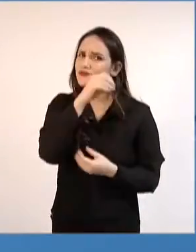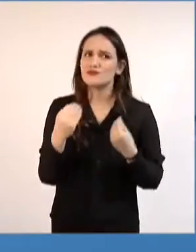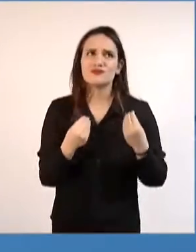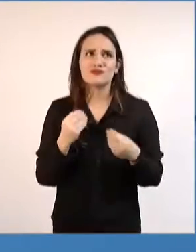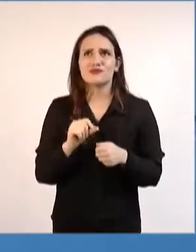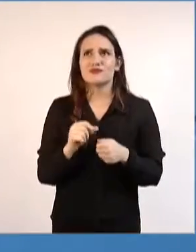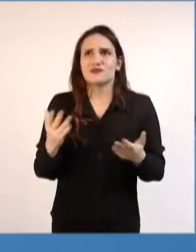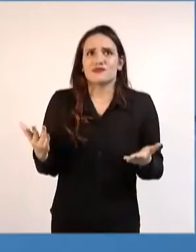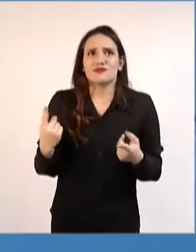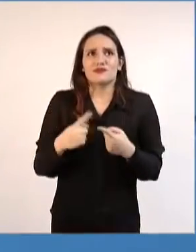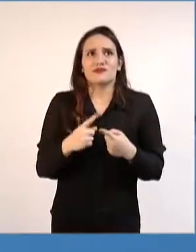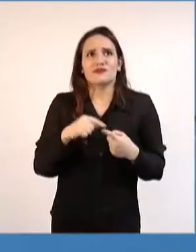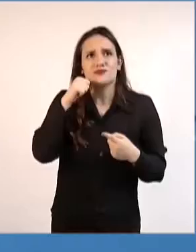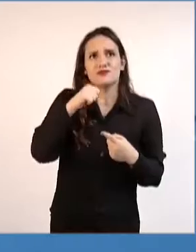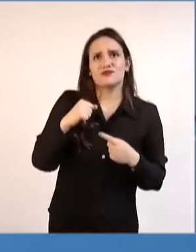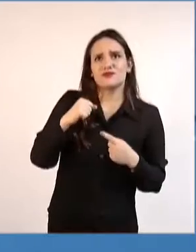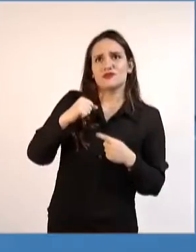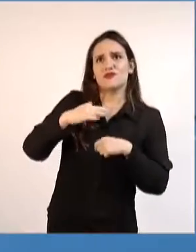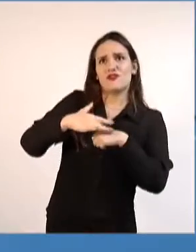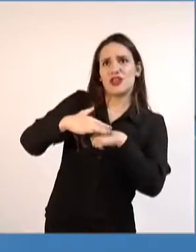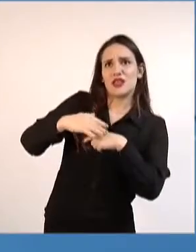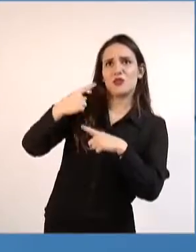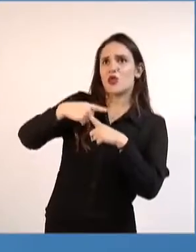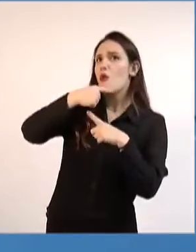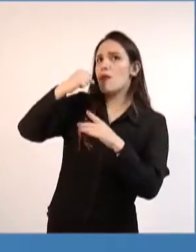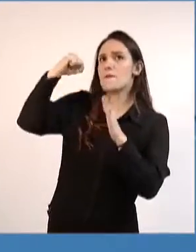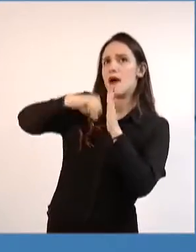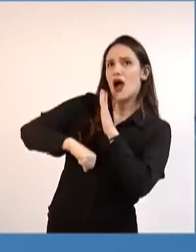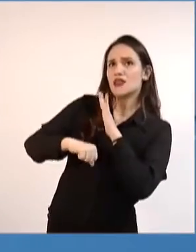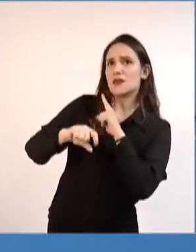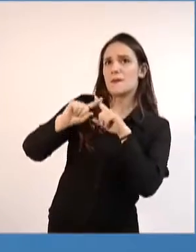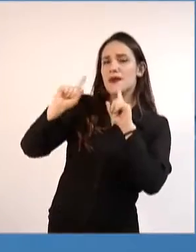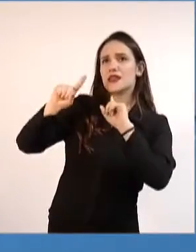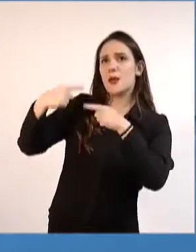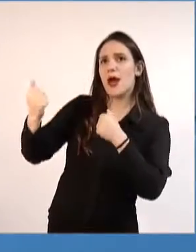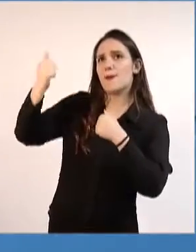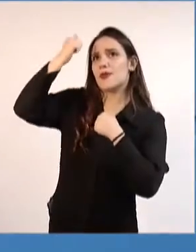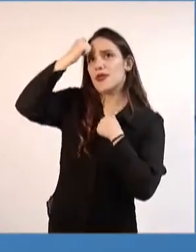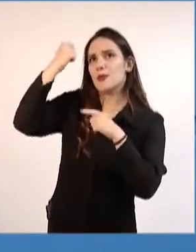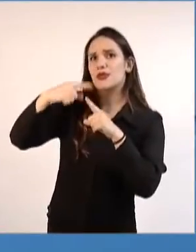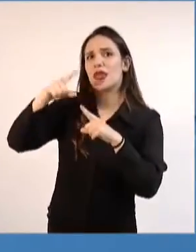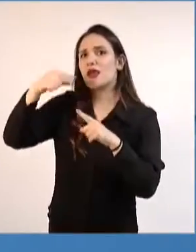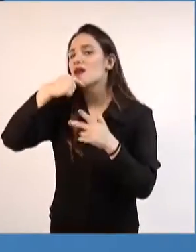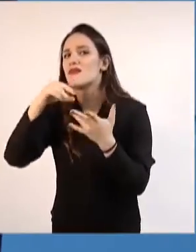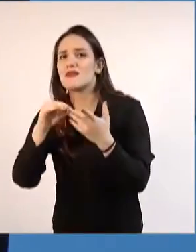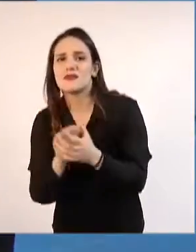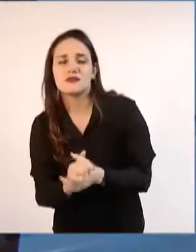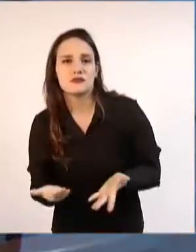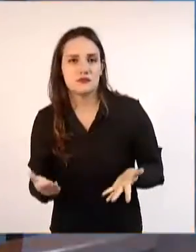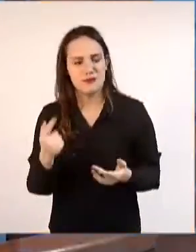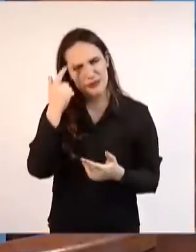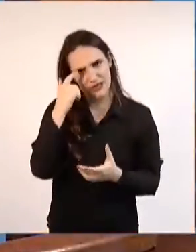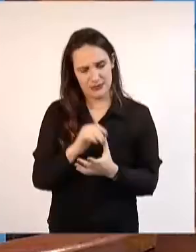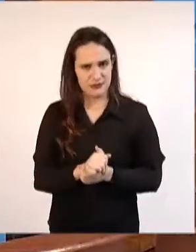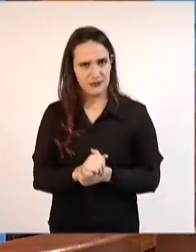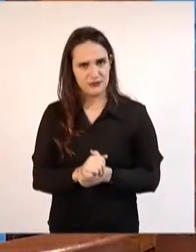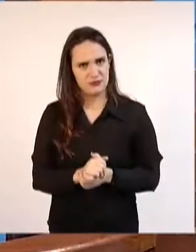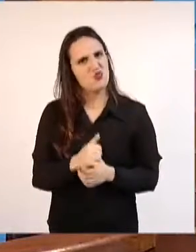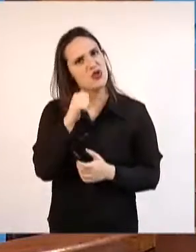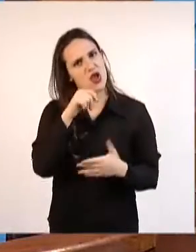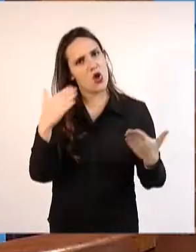você administrar isso. É muito difícil. Imagina, Vossa Excelência, que a mulher faz uma denúncia hoje